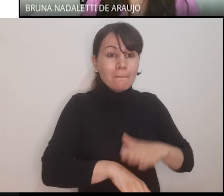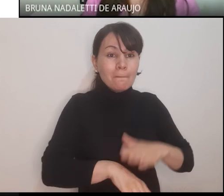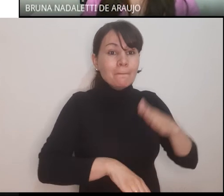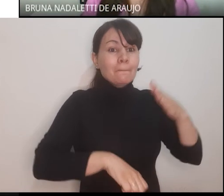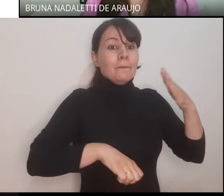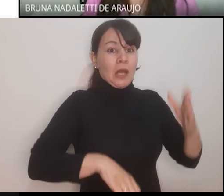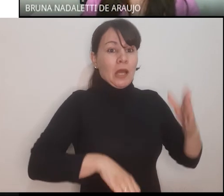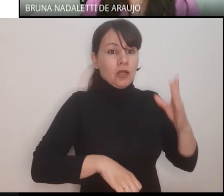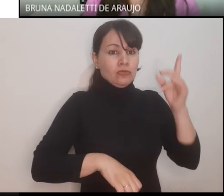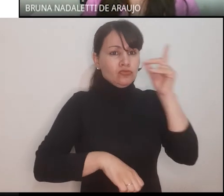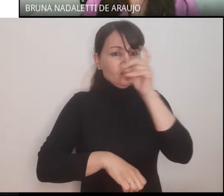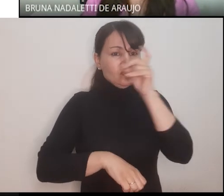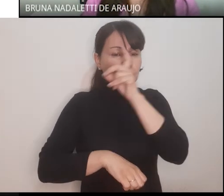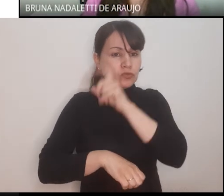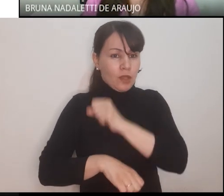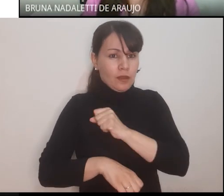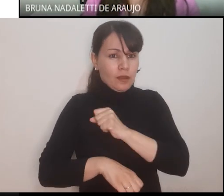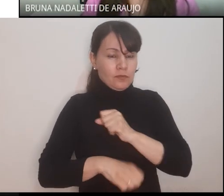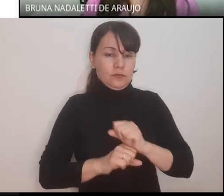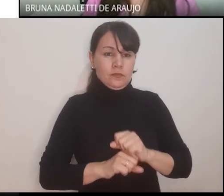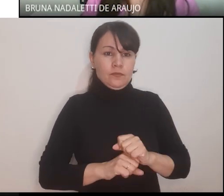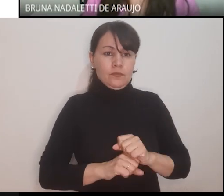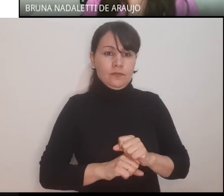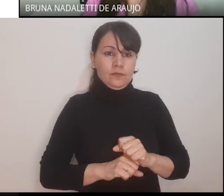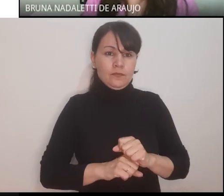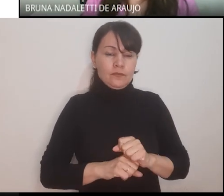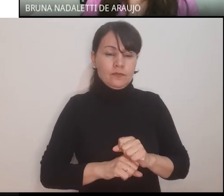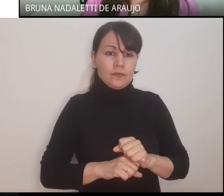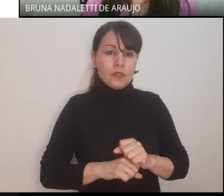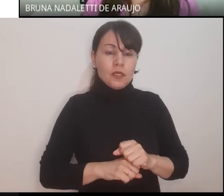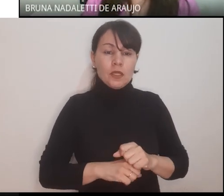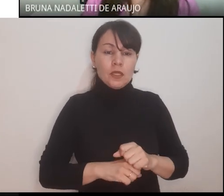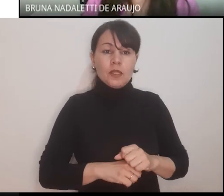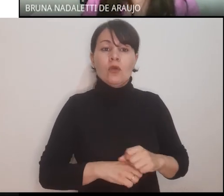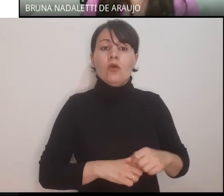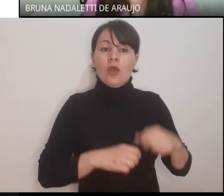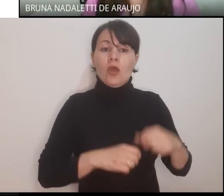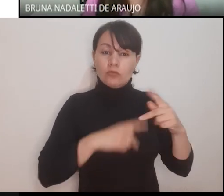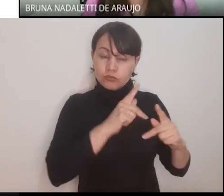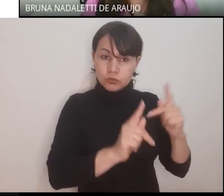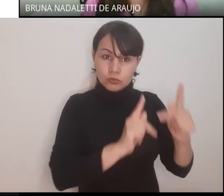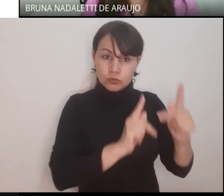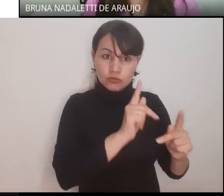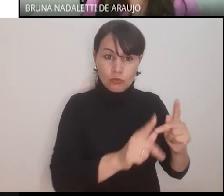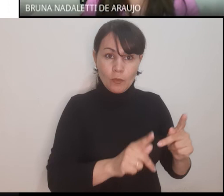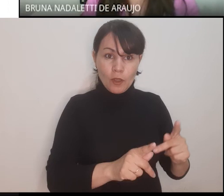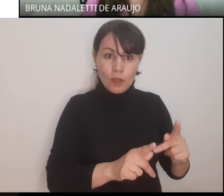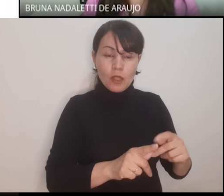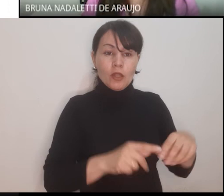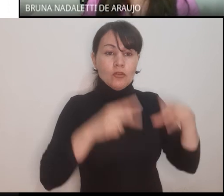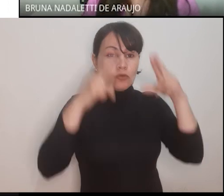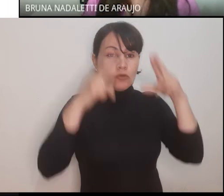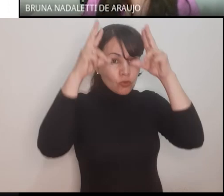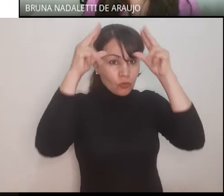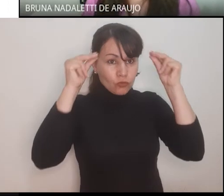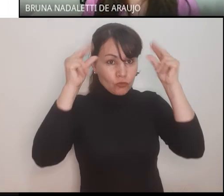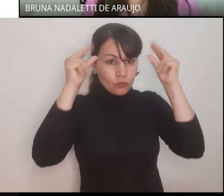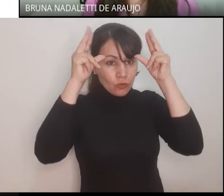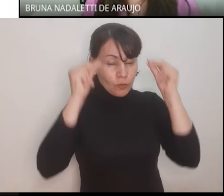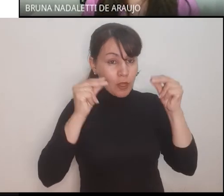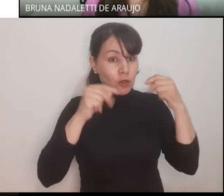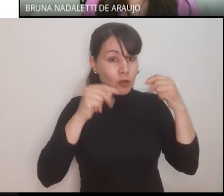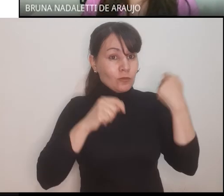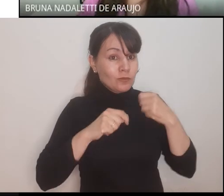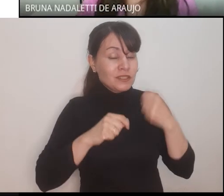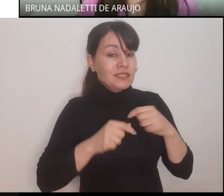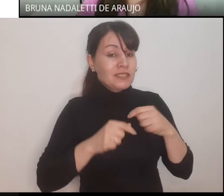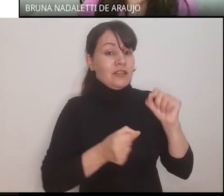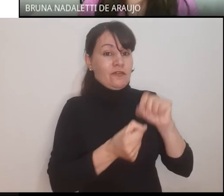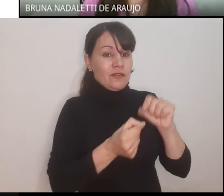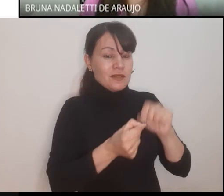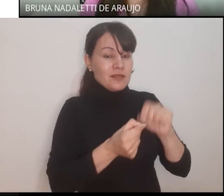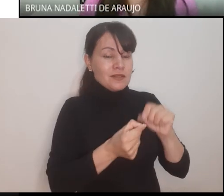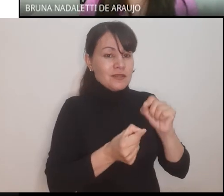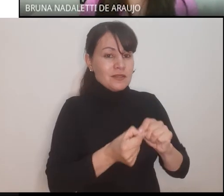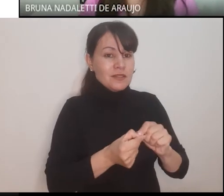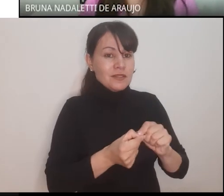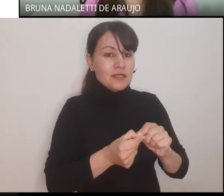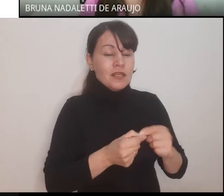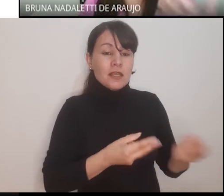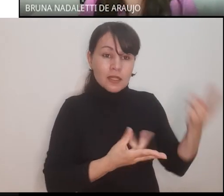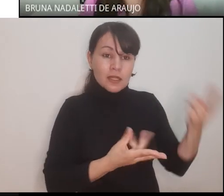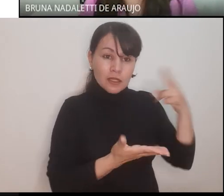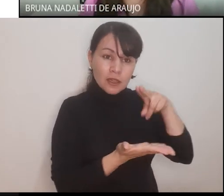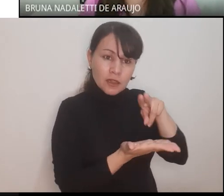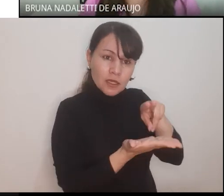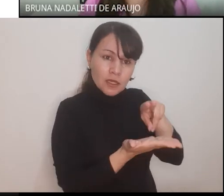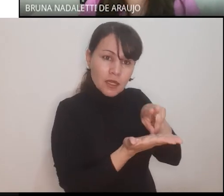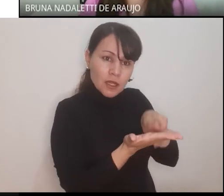leito. Então, é um procedimento que o profissional médico tem a incumbência de realizá-lo e que pode ser feito à beira do leito do